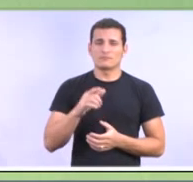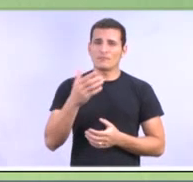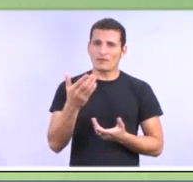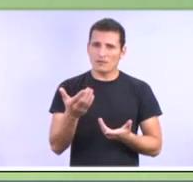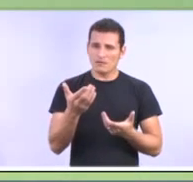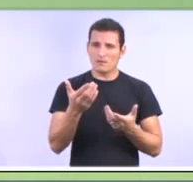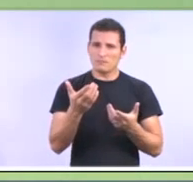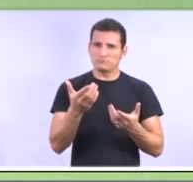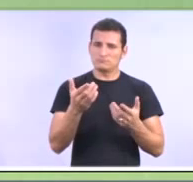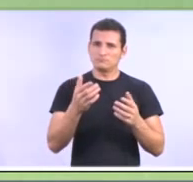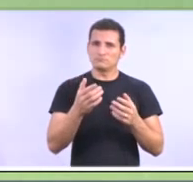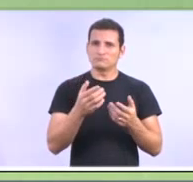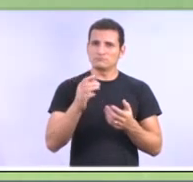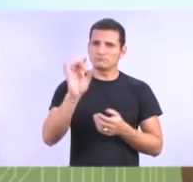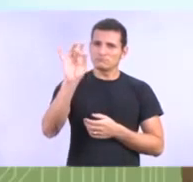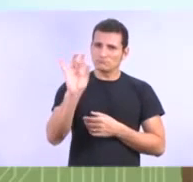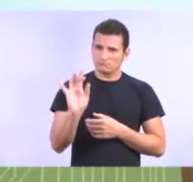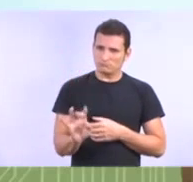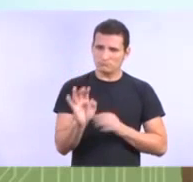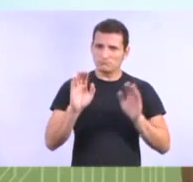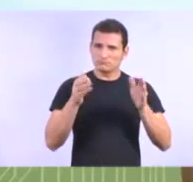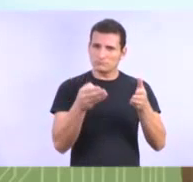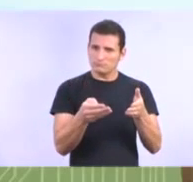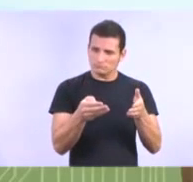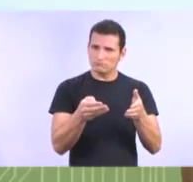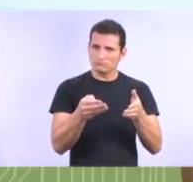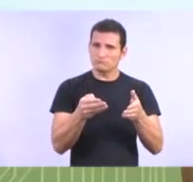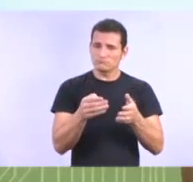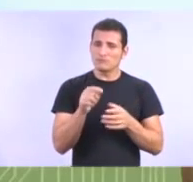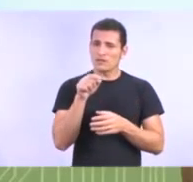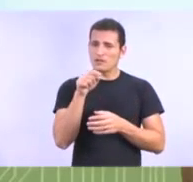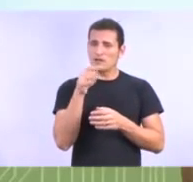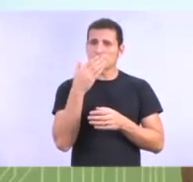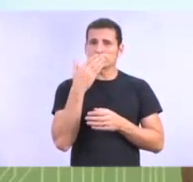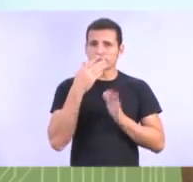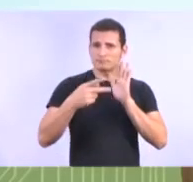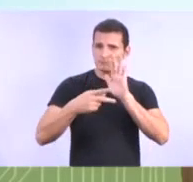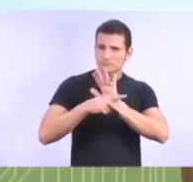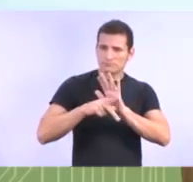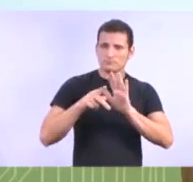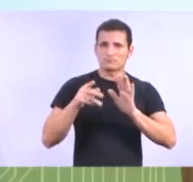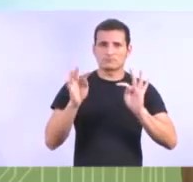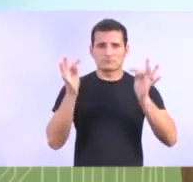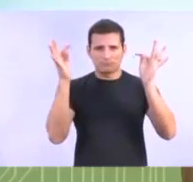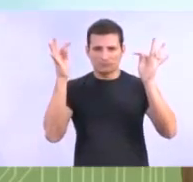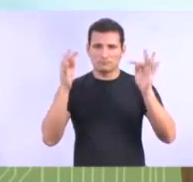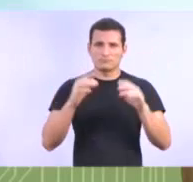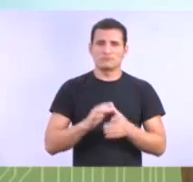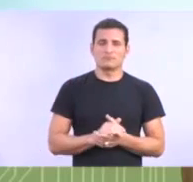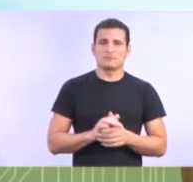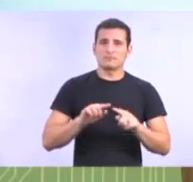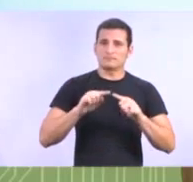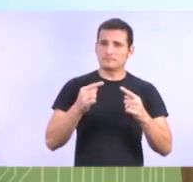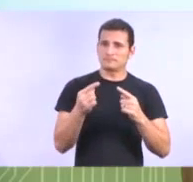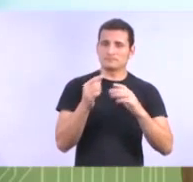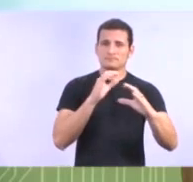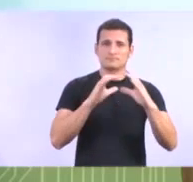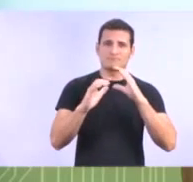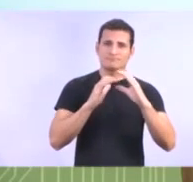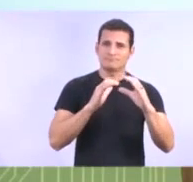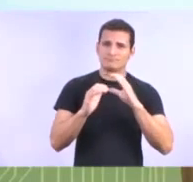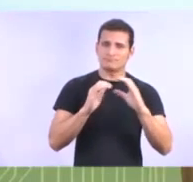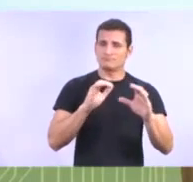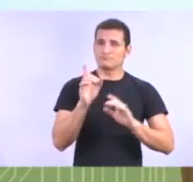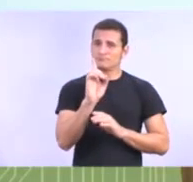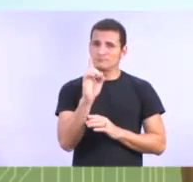elementos específicos para funcionar essa tecnologia. Entretanto, a comunicação não era ainda convergida,